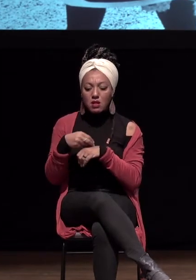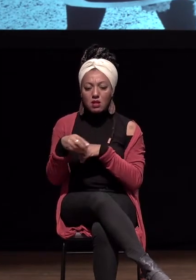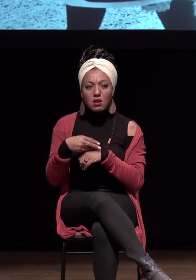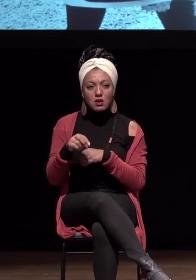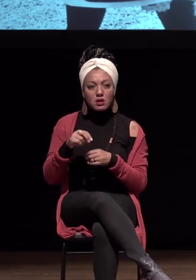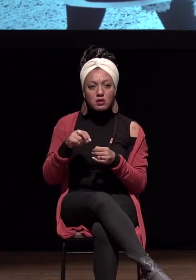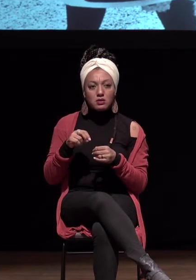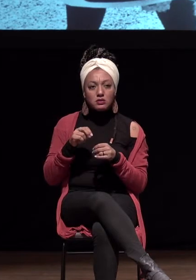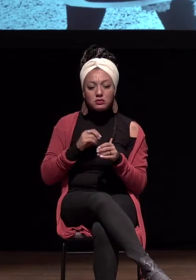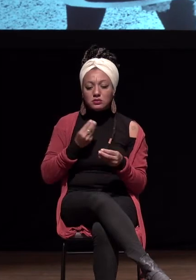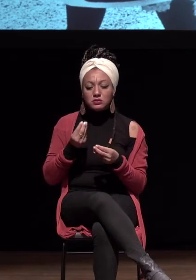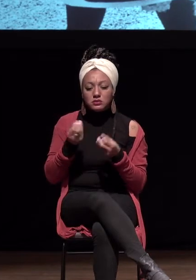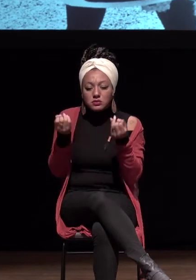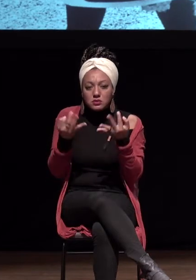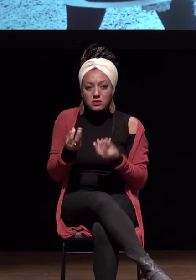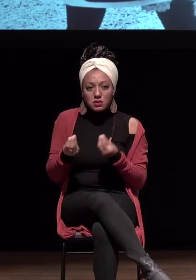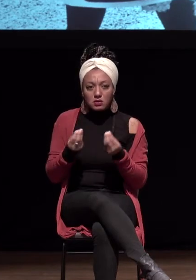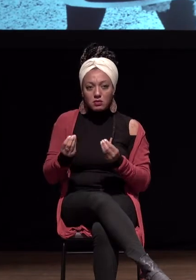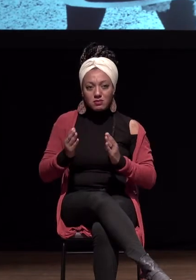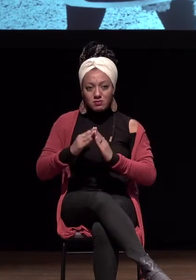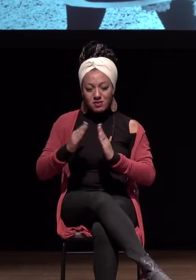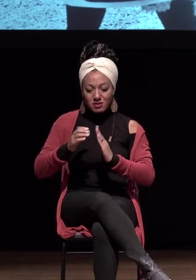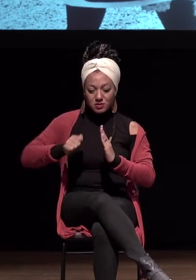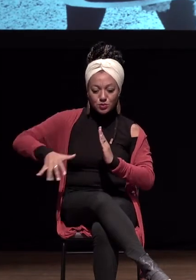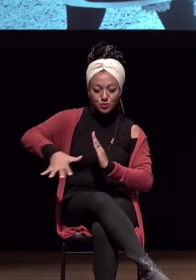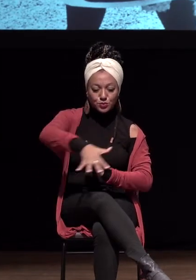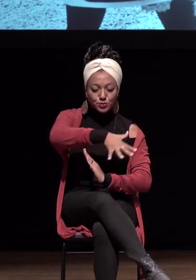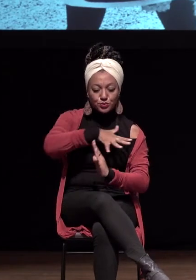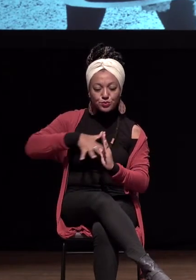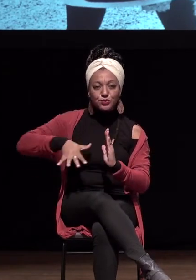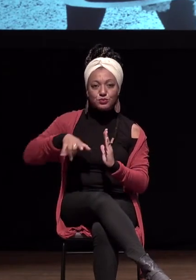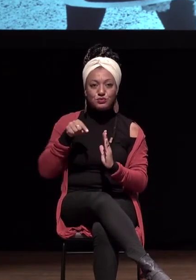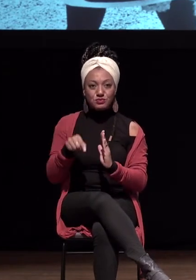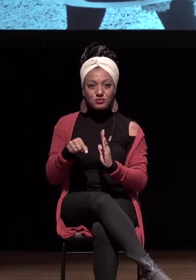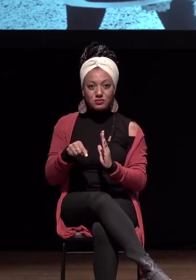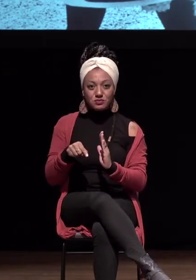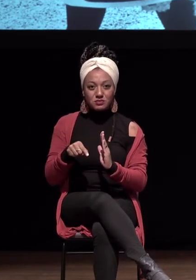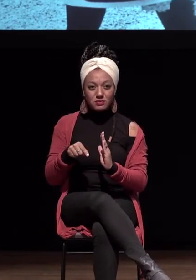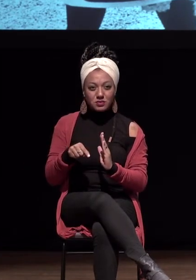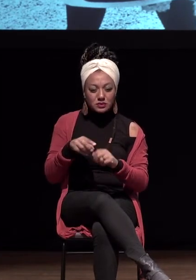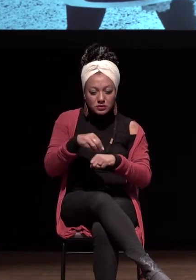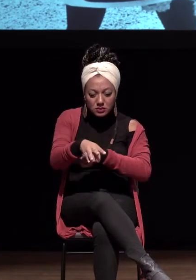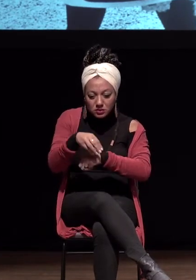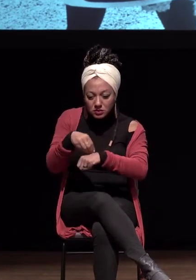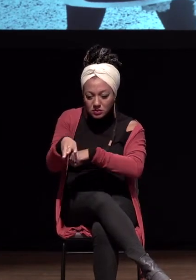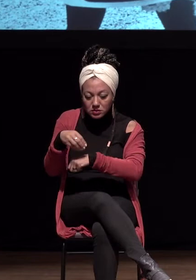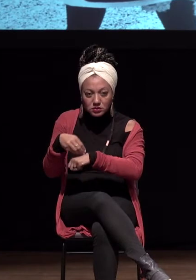locais, né? É uma via, é um caminho. Não pode ser alheio.